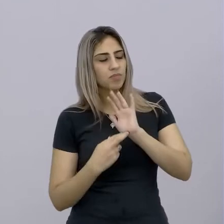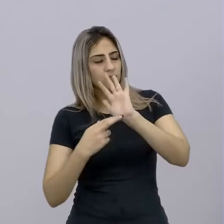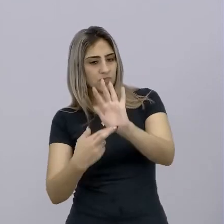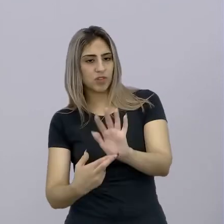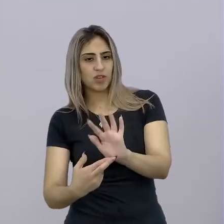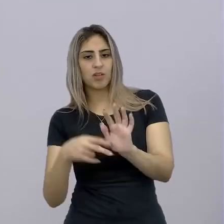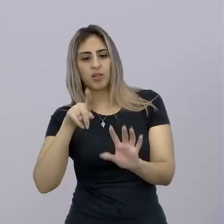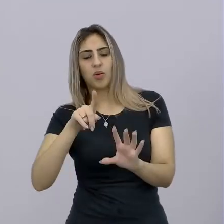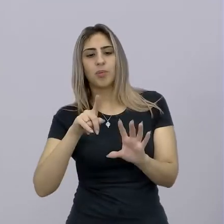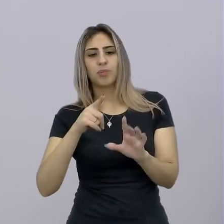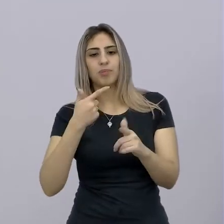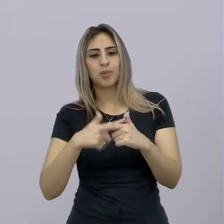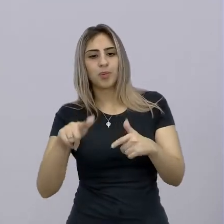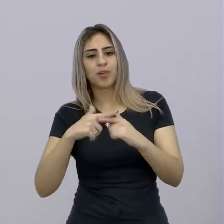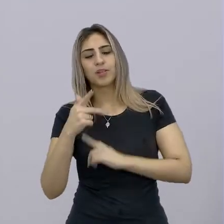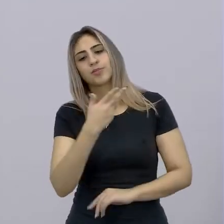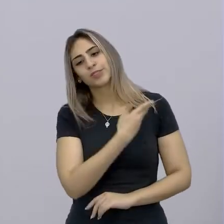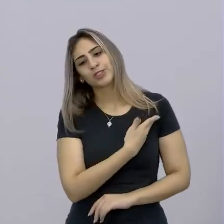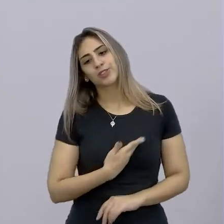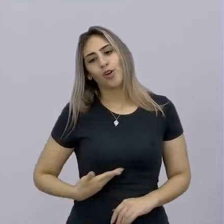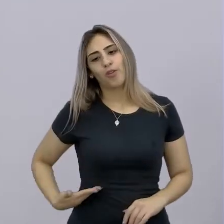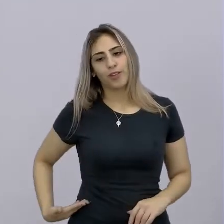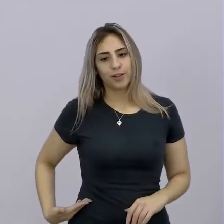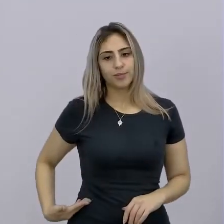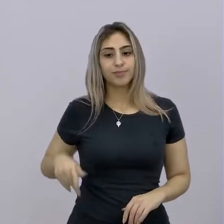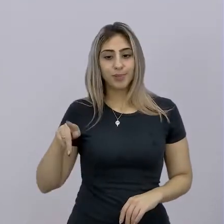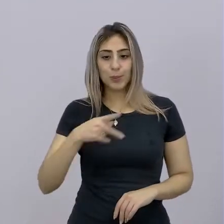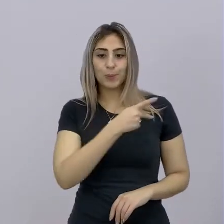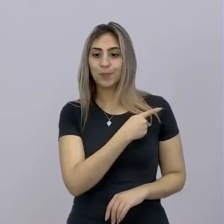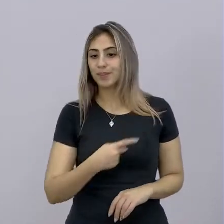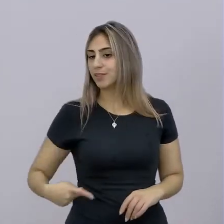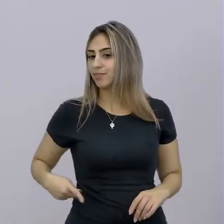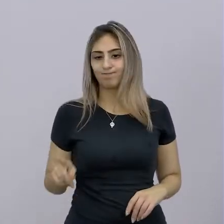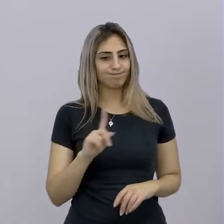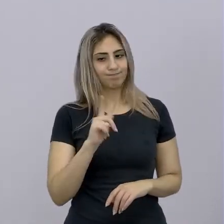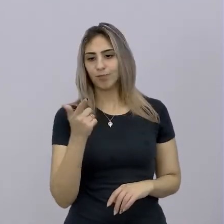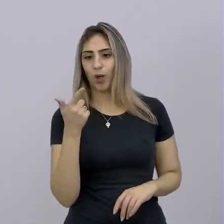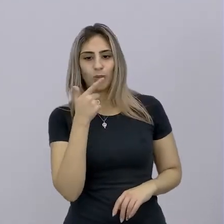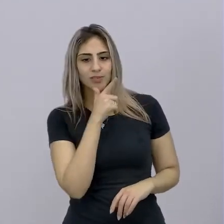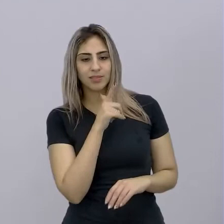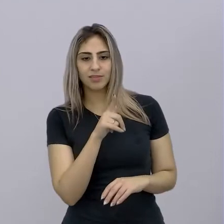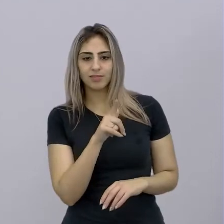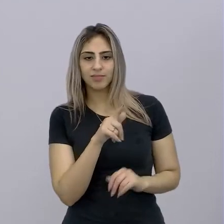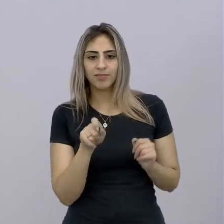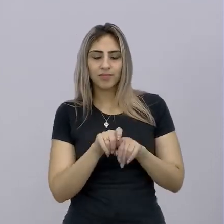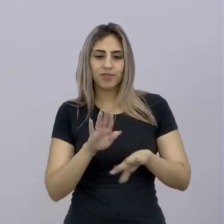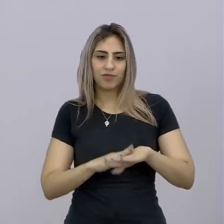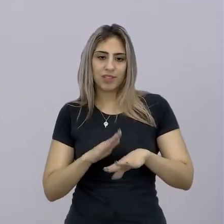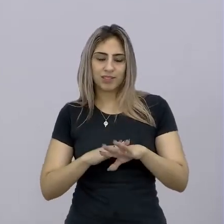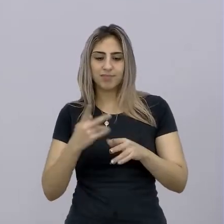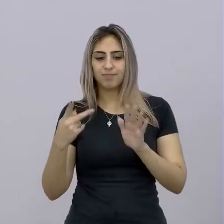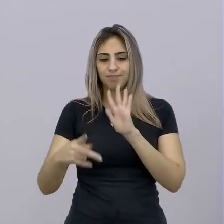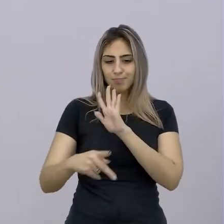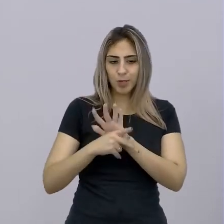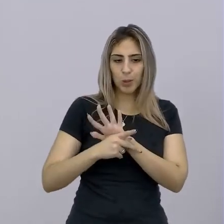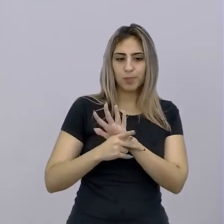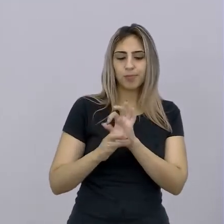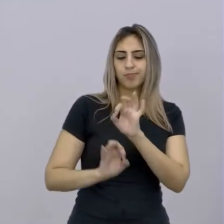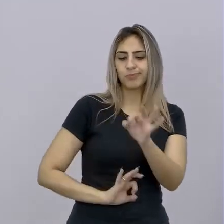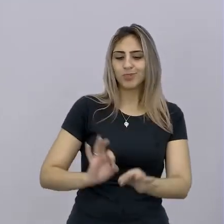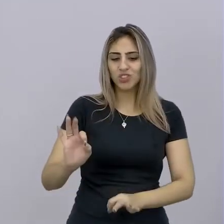resultando numa crise de governabilidade, ou seja, o presidente ele não vai conseguir realizar as ações